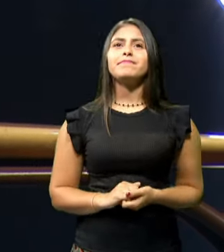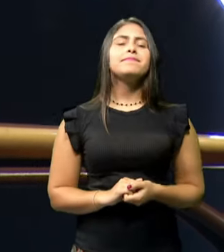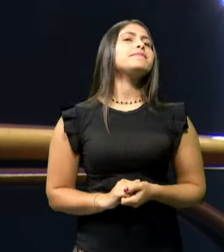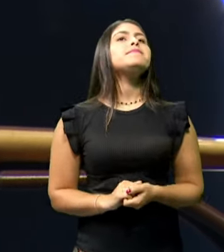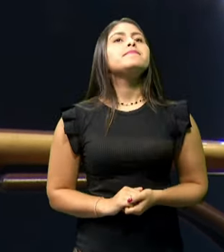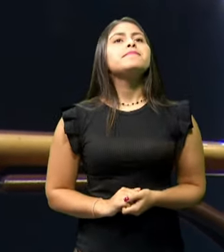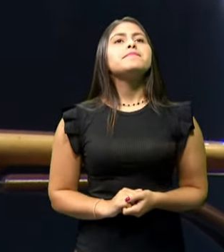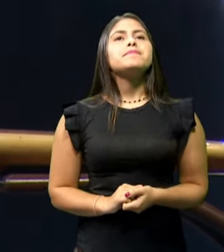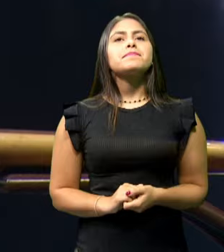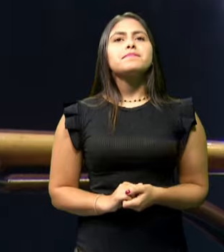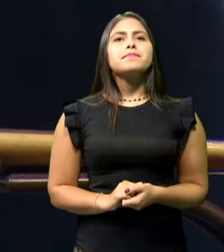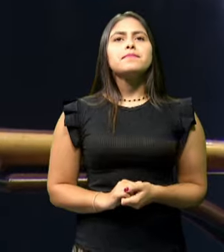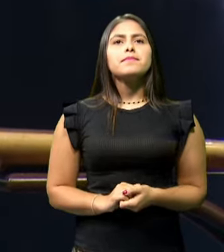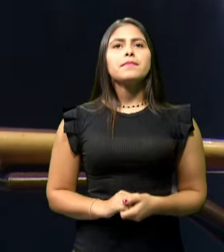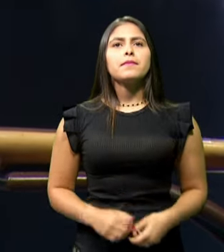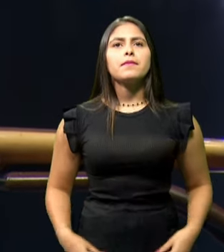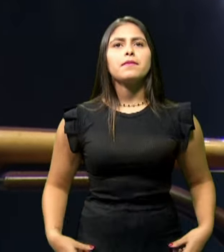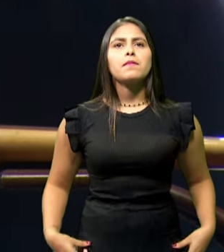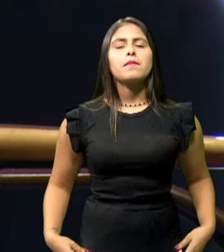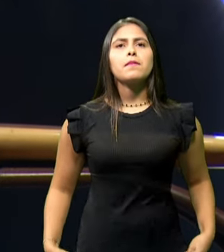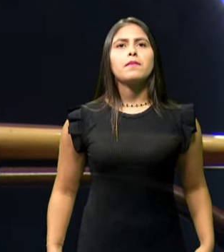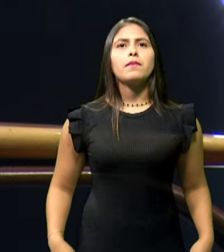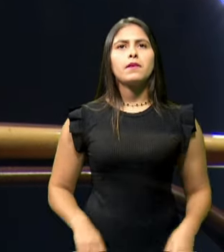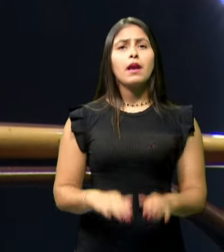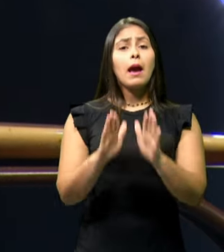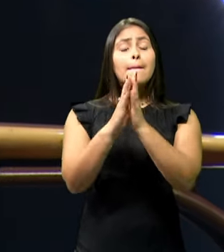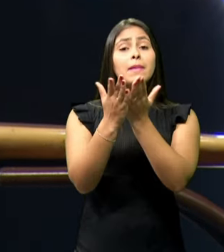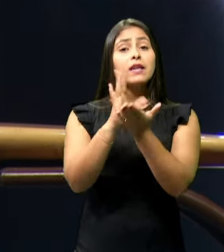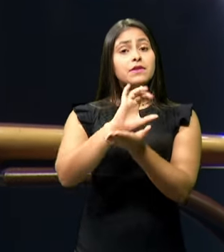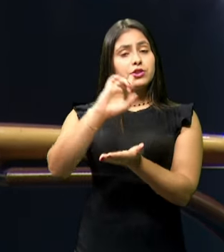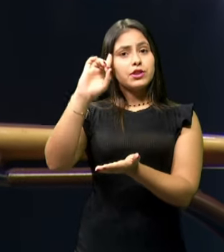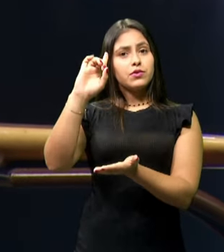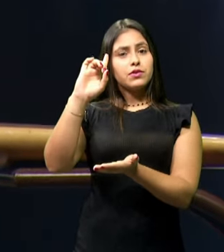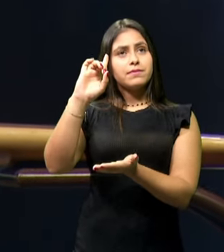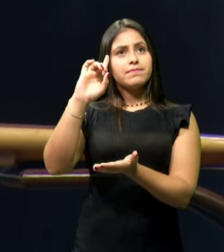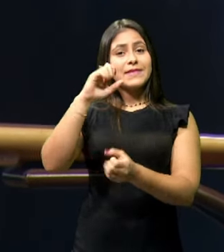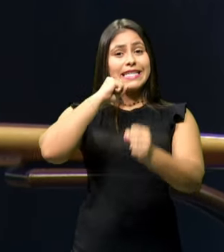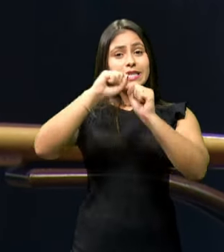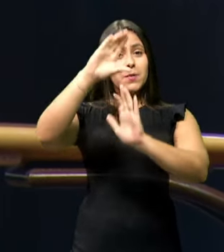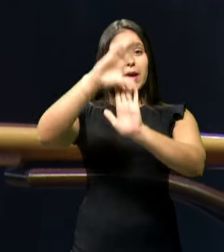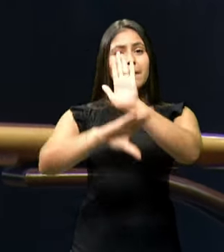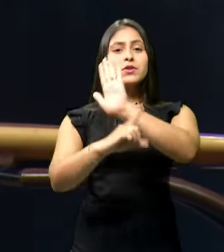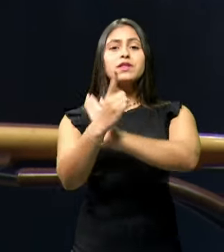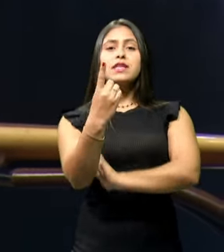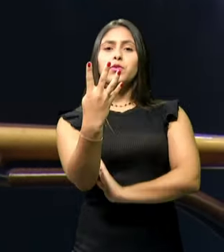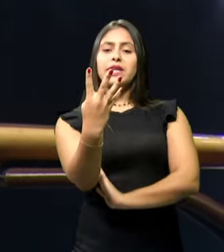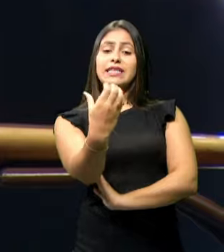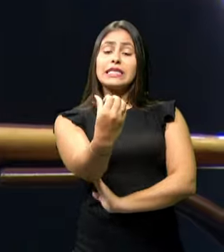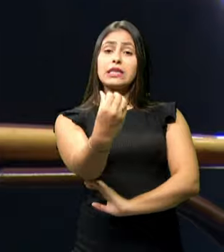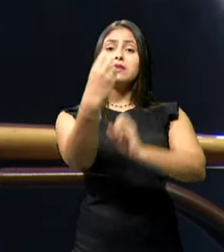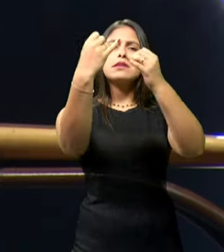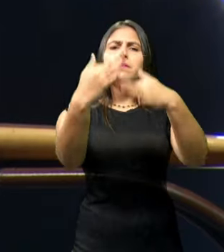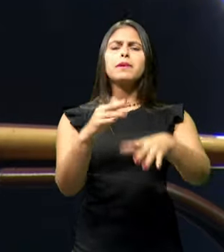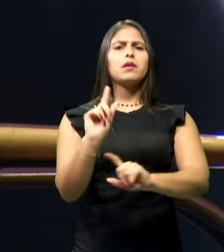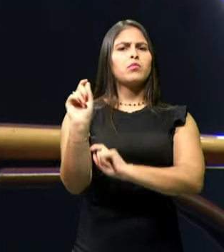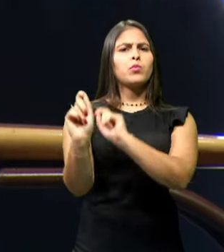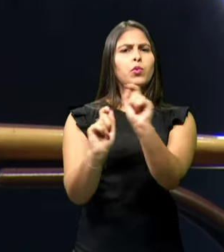Amém? Amém. A palavra de Deus em Salmo 146 diz assim: